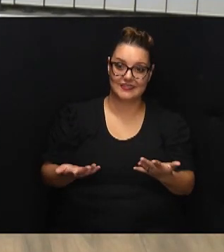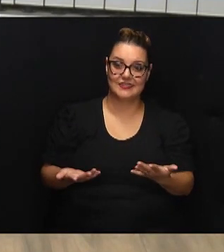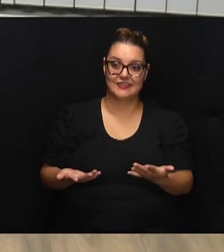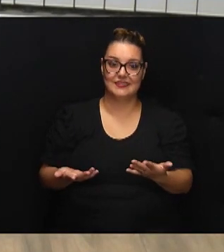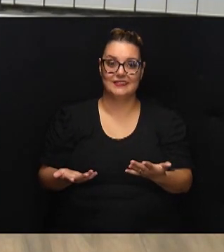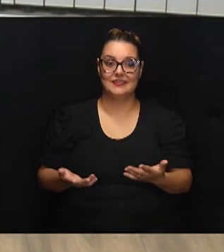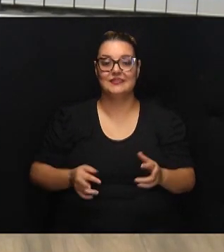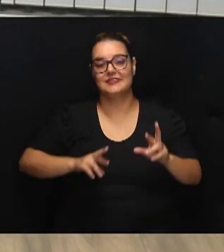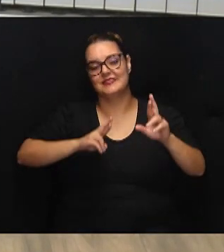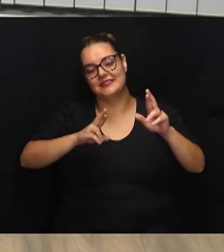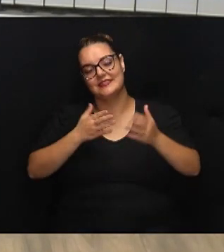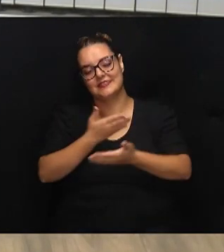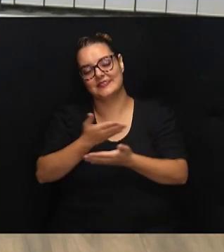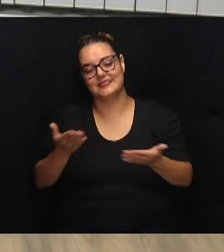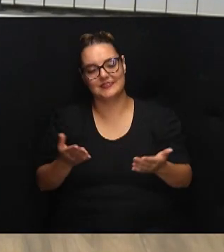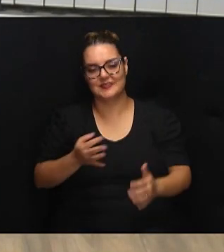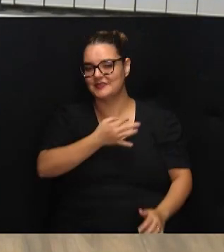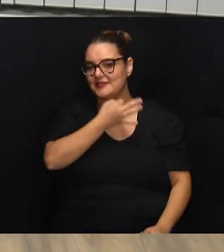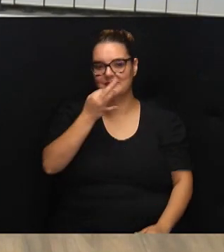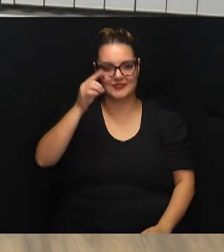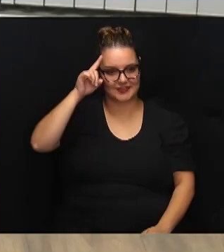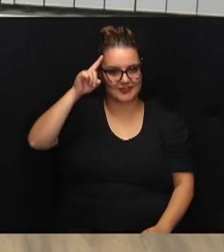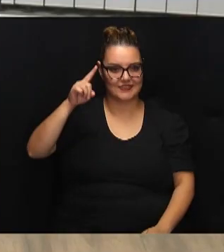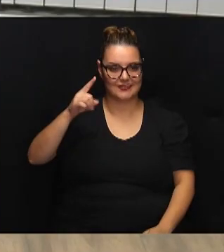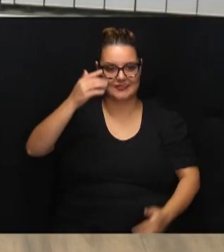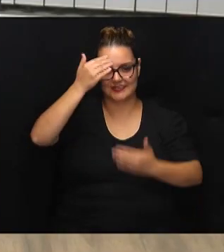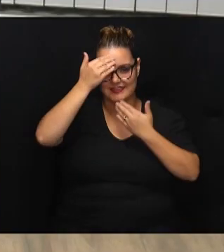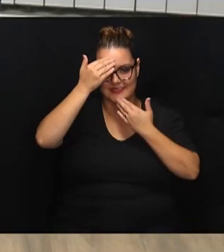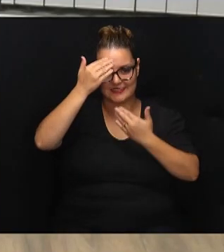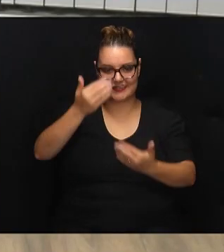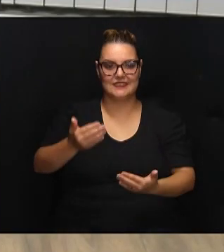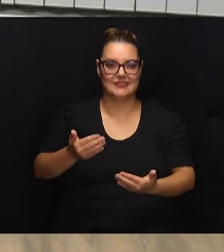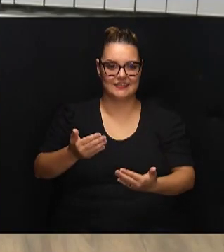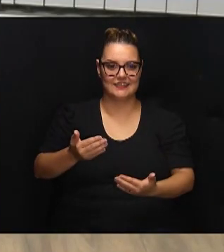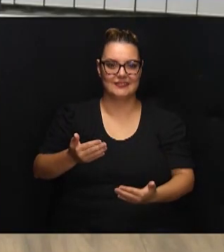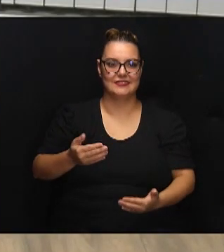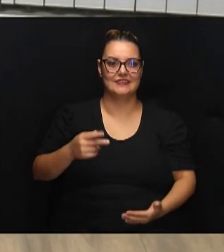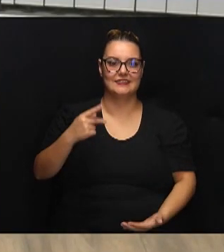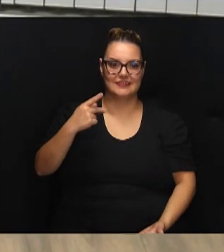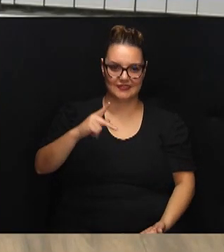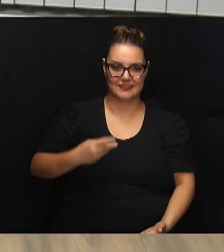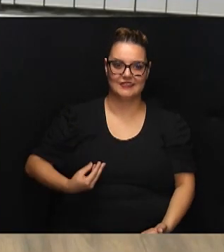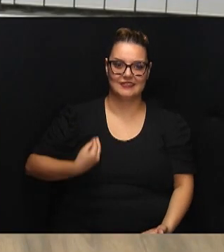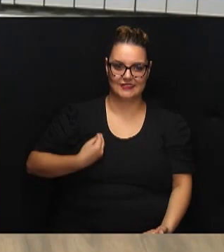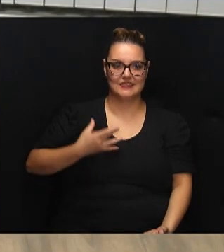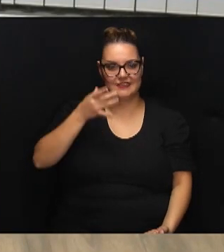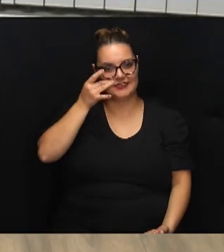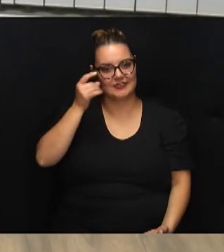e desejando a você um ótimo dia e agradecendo pela sua presença com a